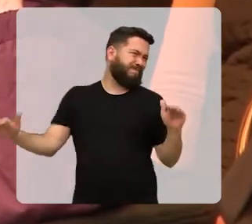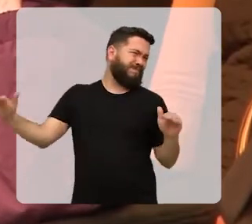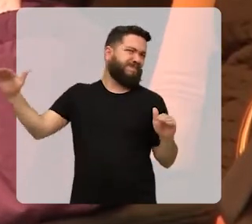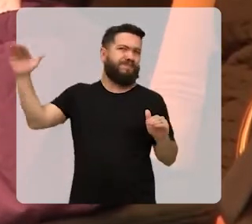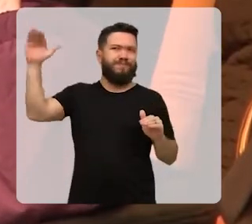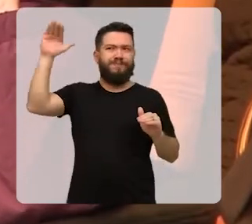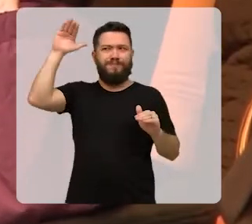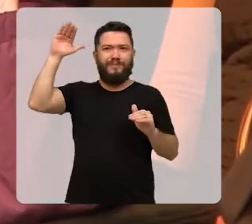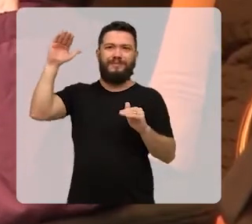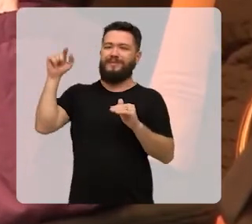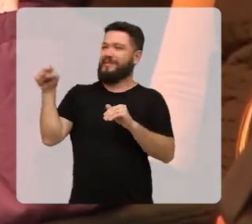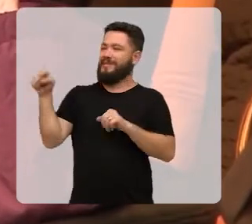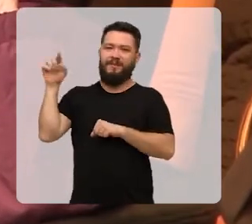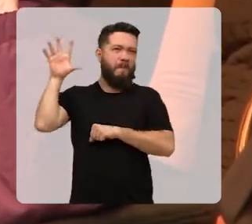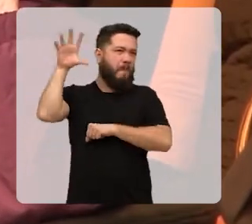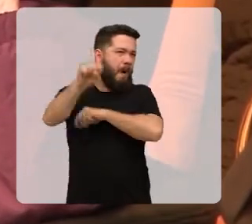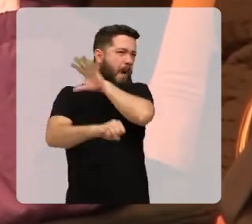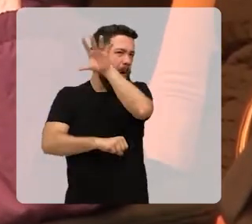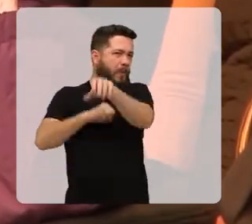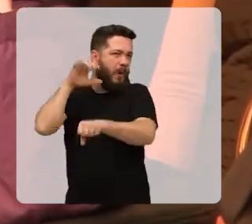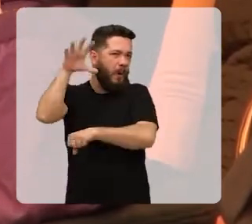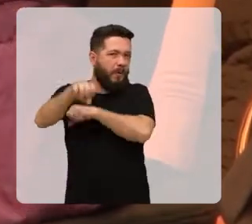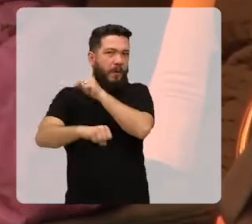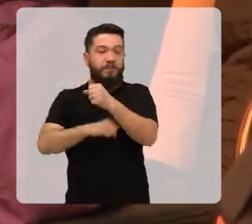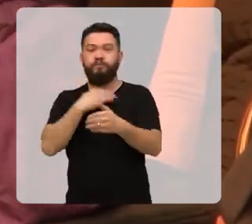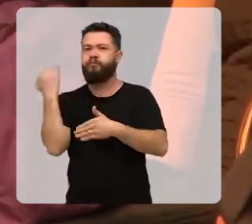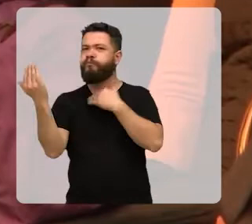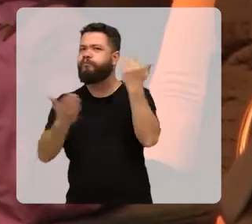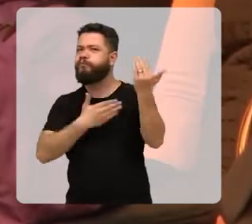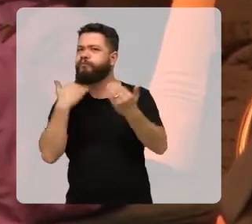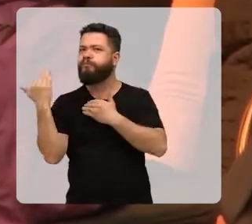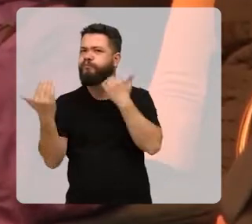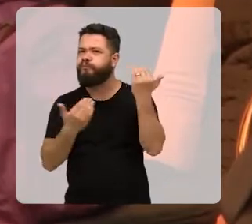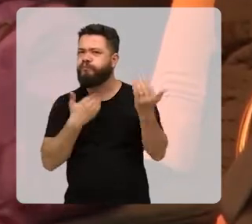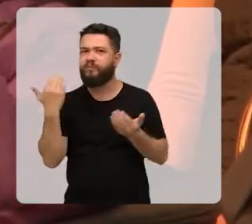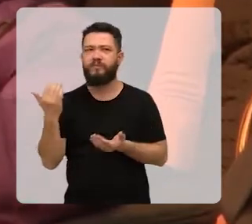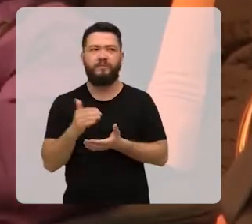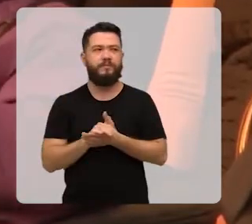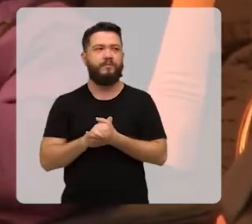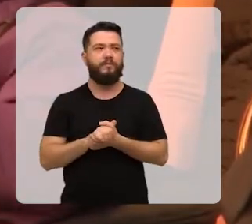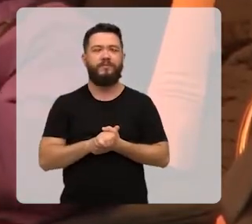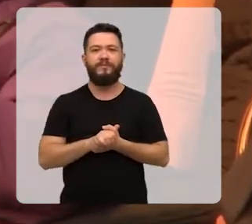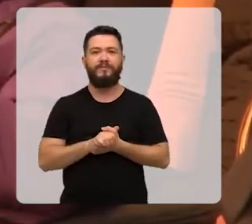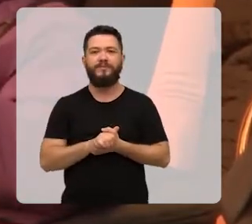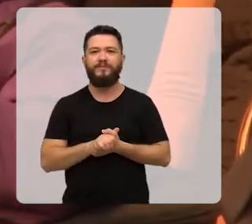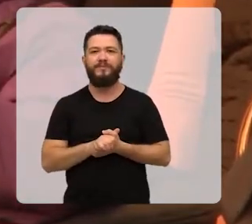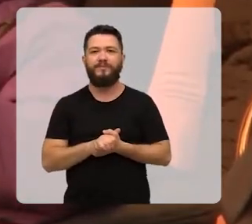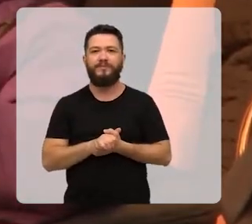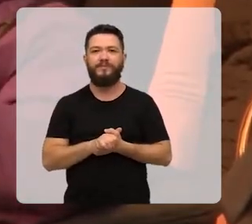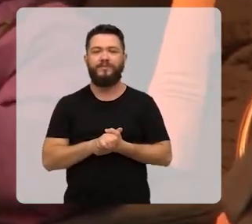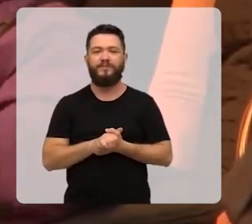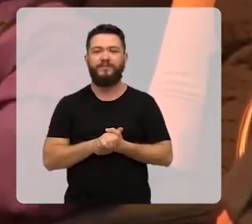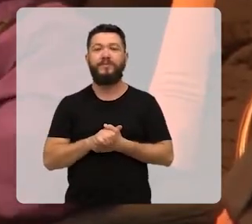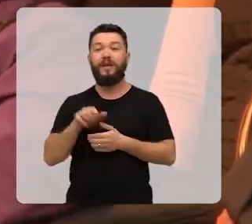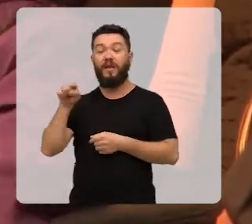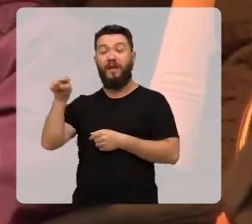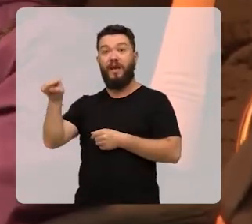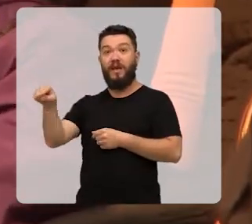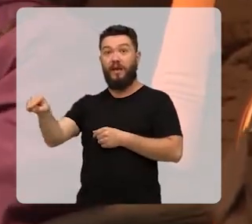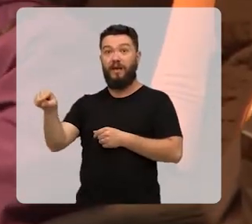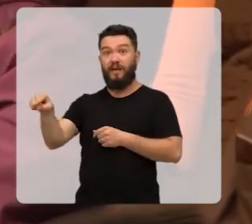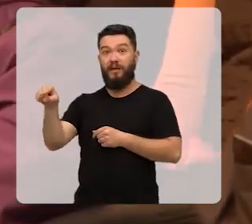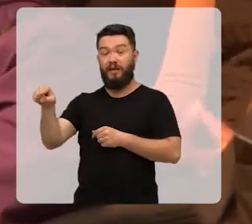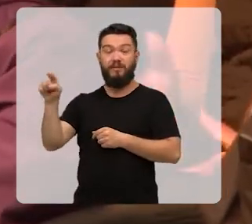eficiência industrial a minha história como muitas outras demonstra que num regime totalitário não há